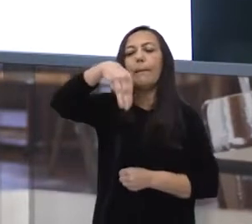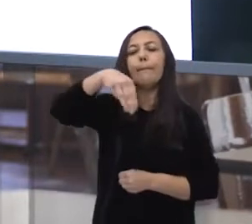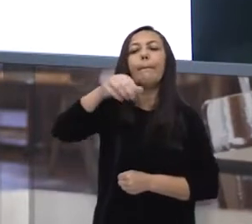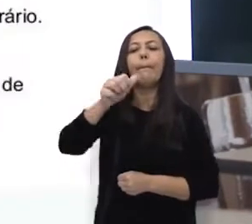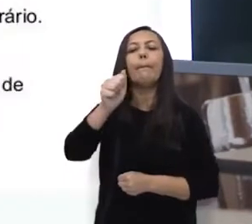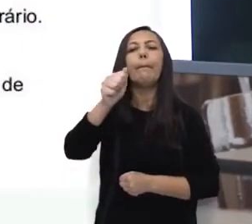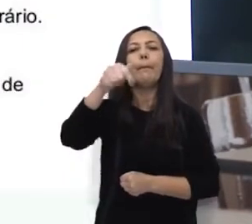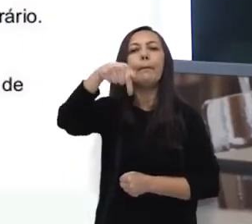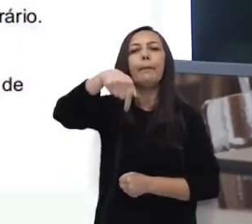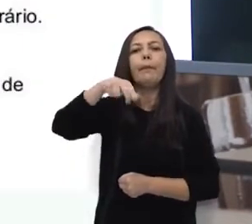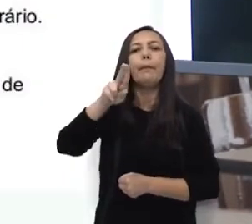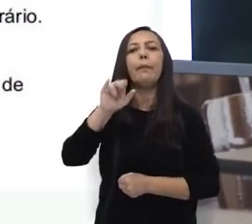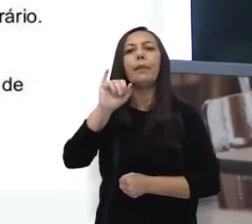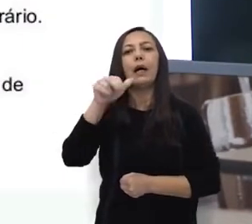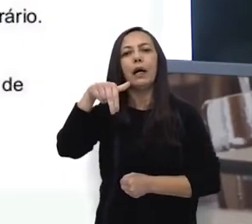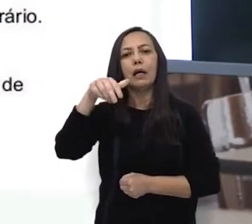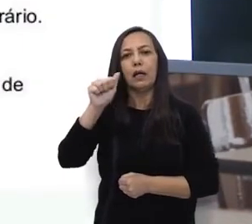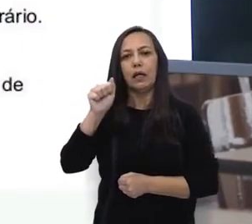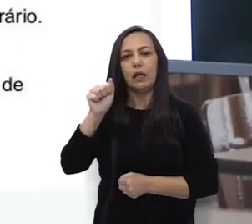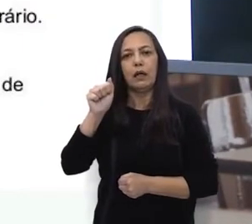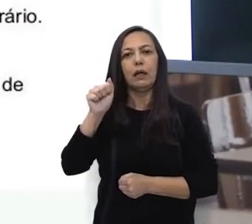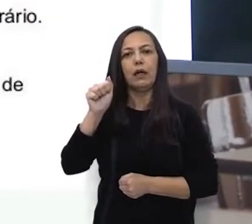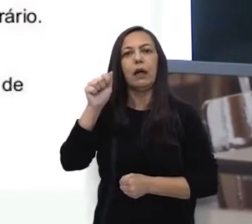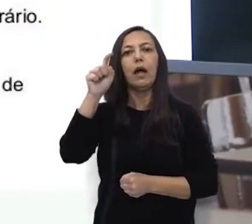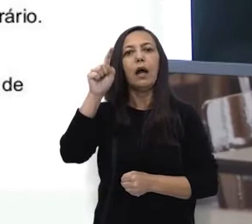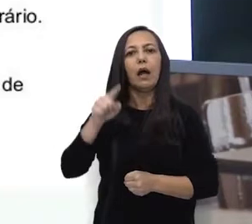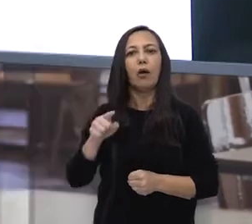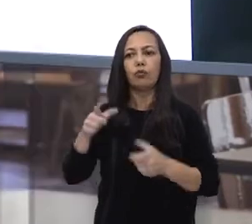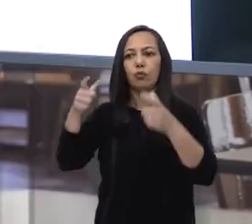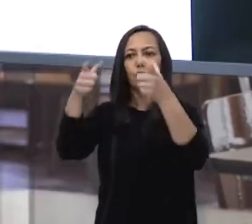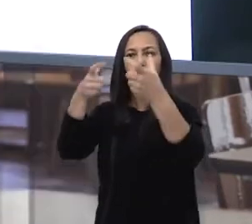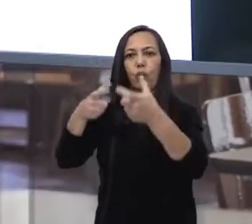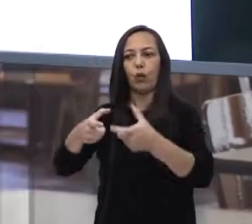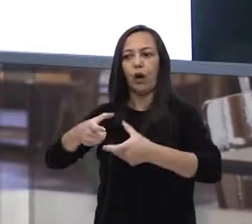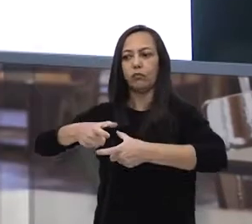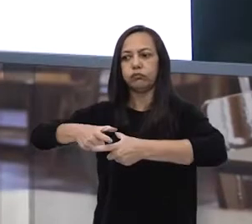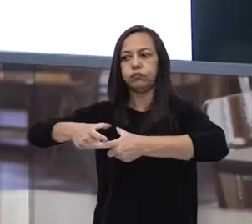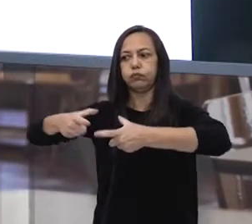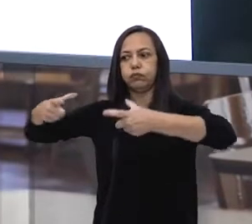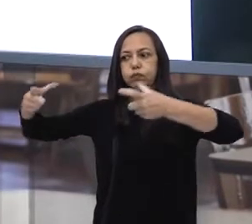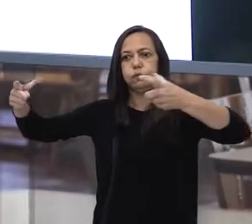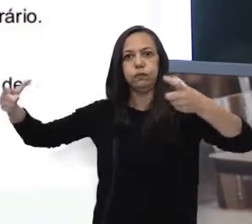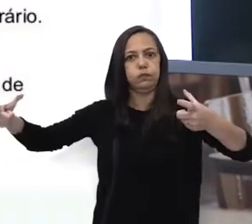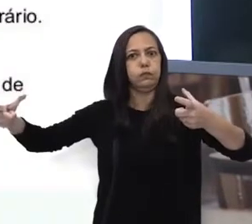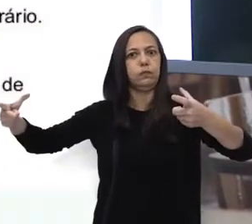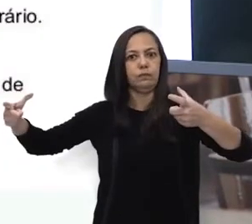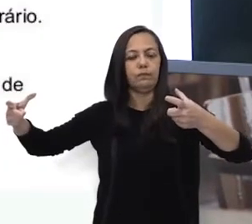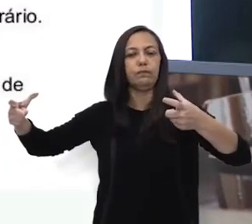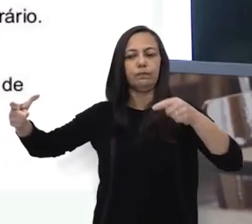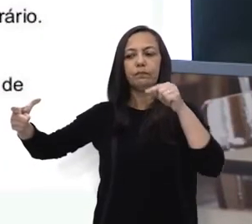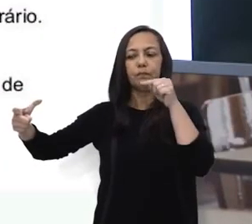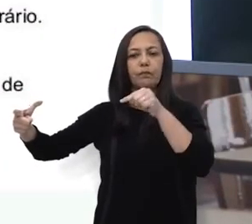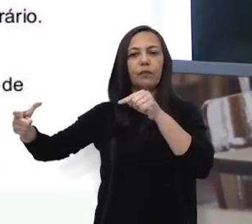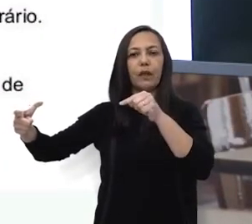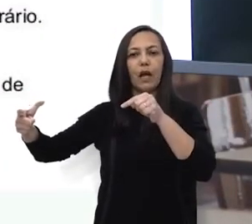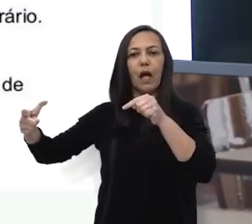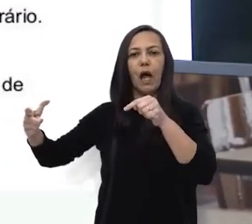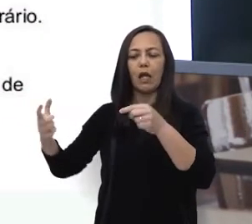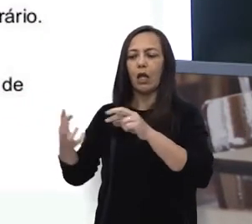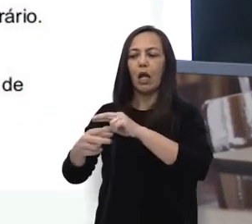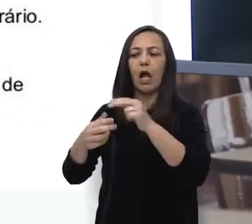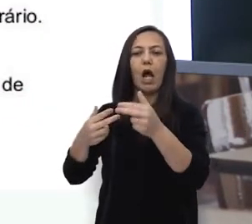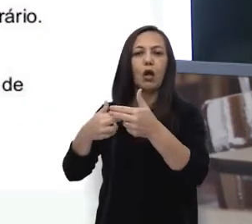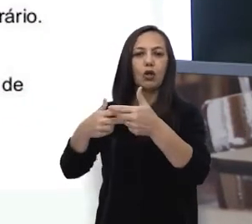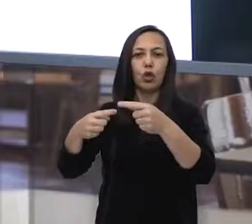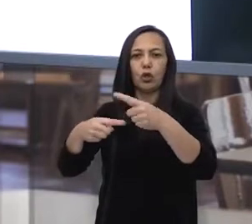maquinofatura, já não é mais uma oficina, já é uma fábrica, uma coisa mais elaborada. A produção deixa de ser pequena, passa